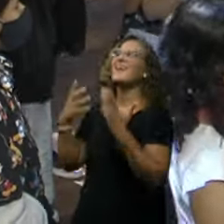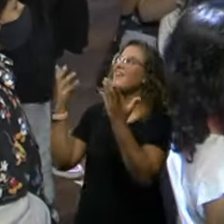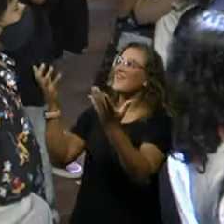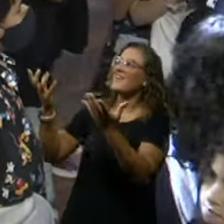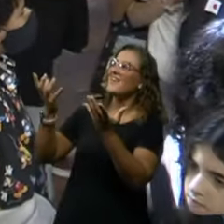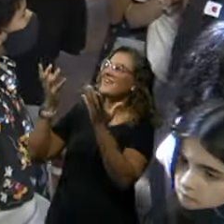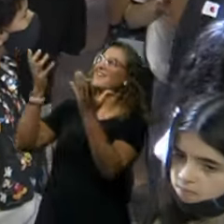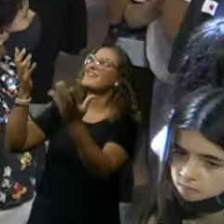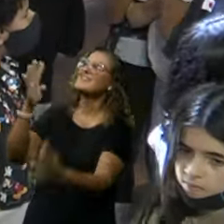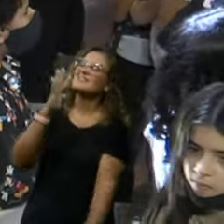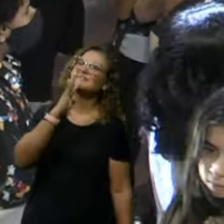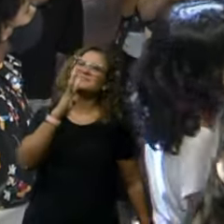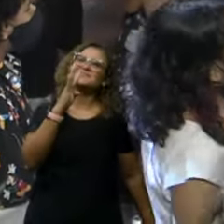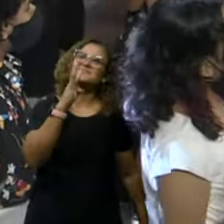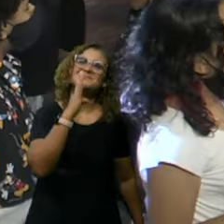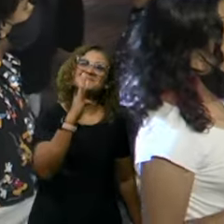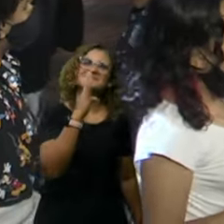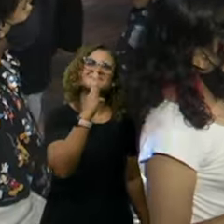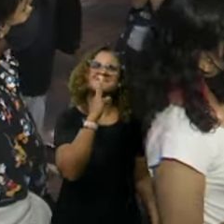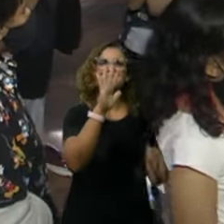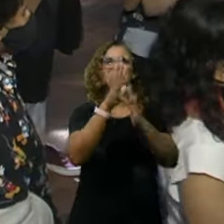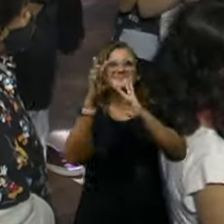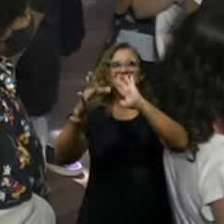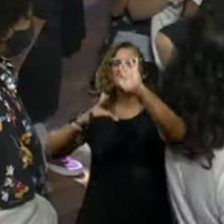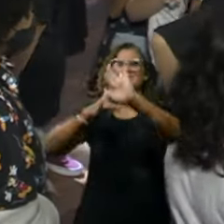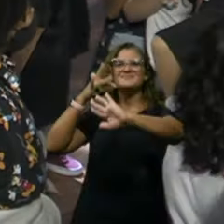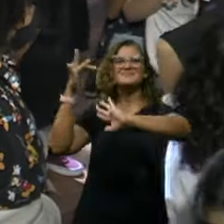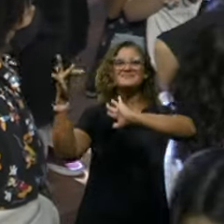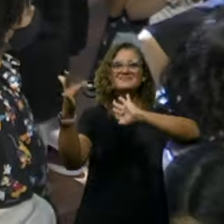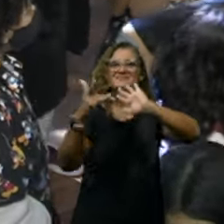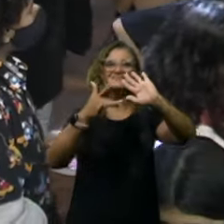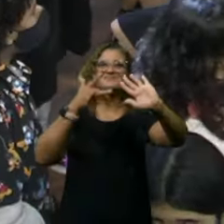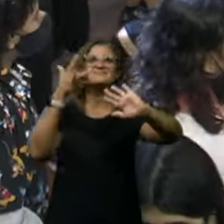e eu não quero conhecer